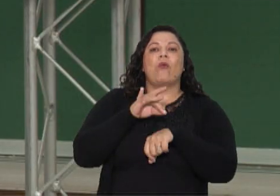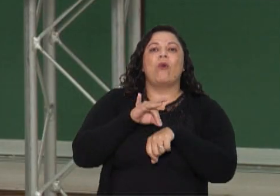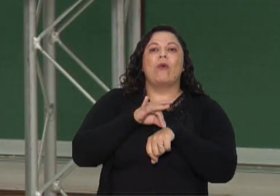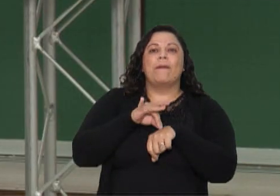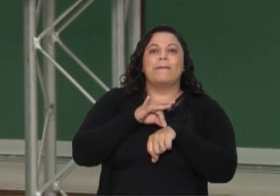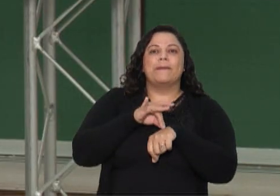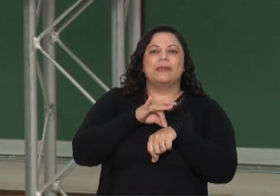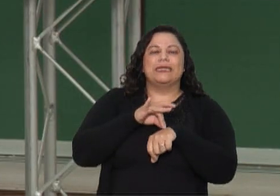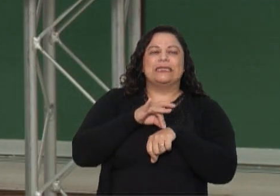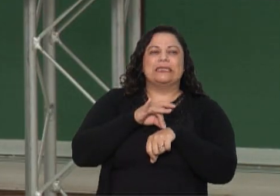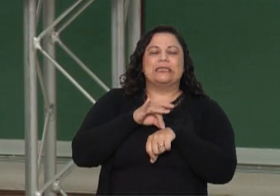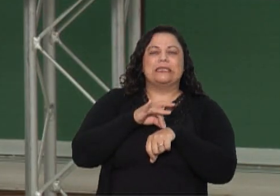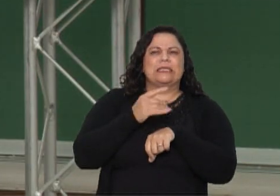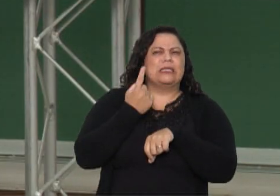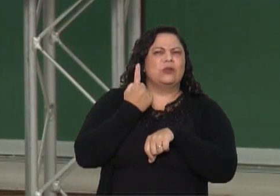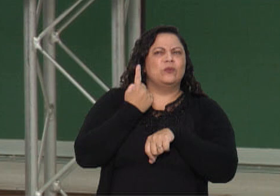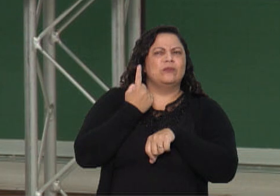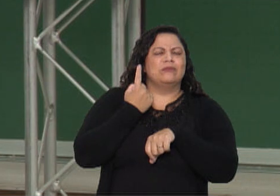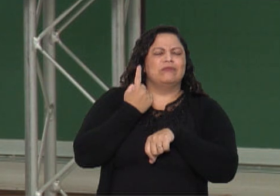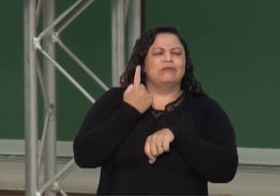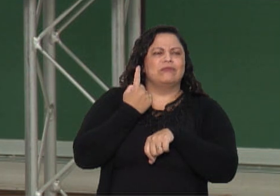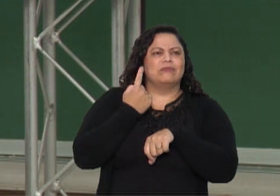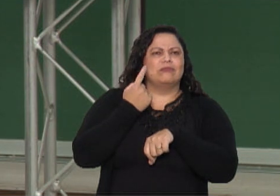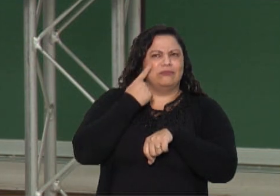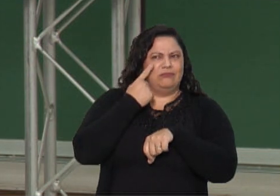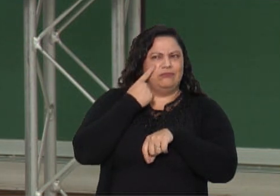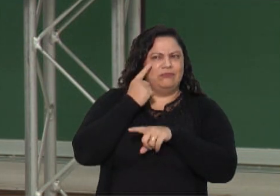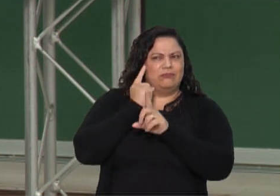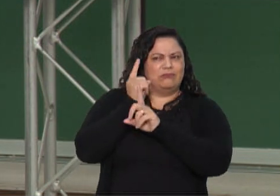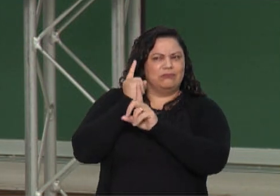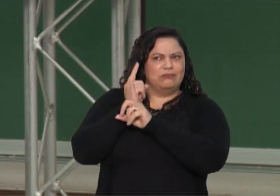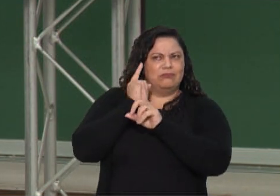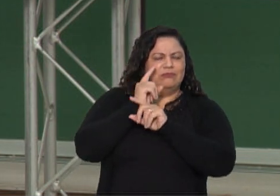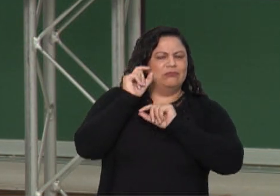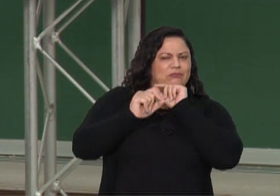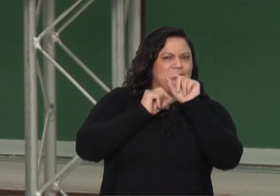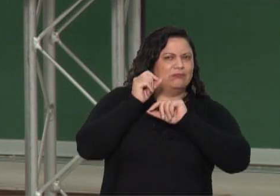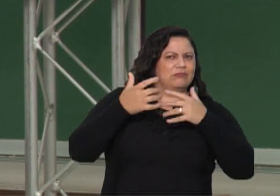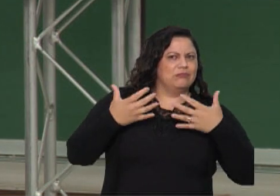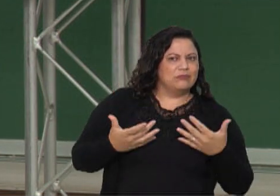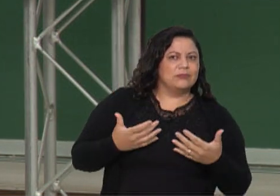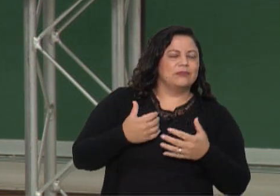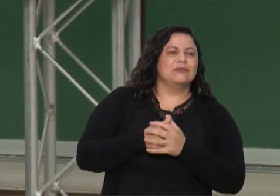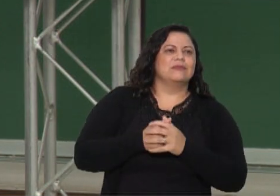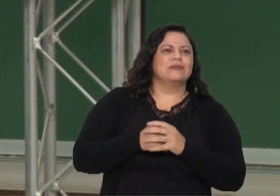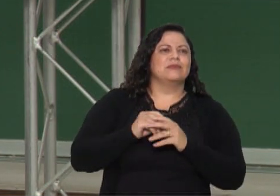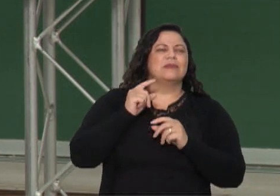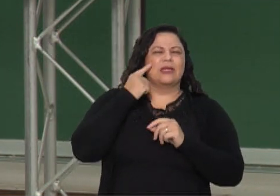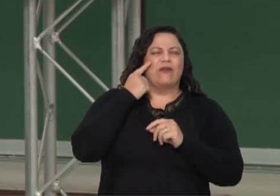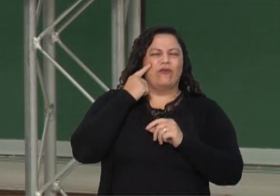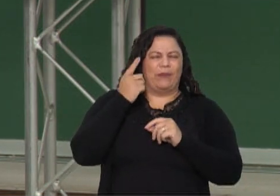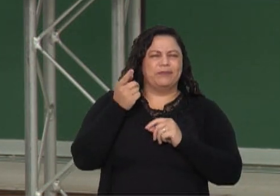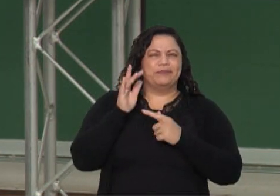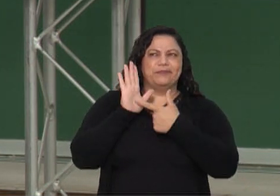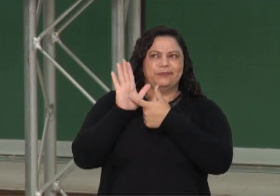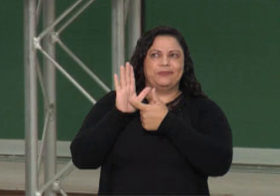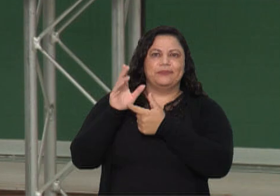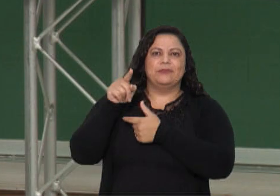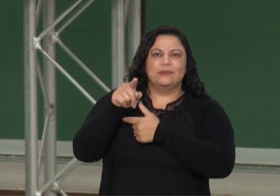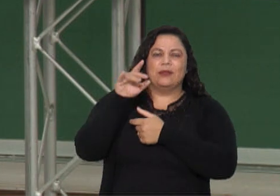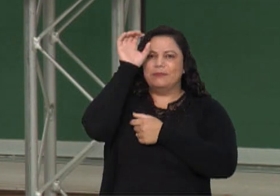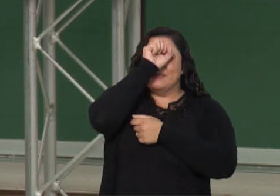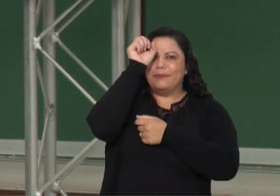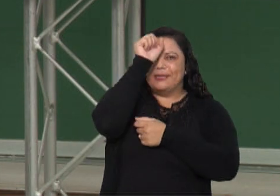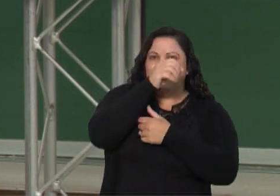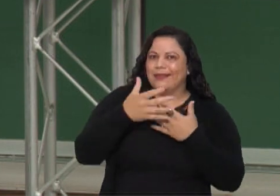Vamos descobrir? Vamos ver como é que funciona esse jogo aqui, para você aprender e fazer aí na sua casa? Aí você vai